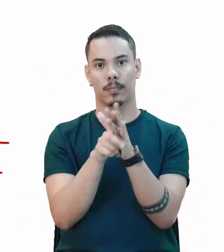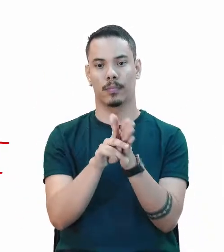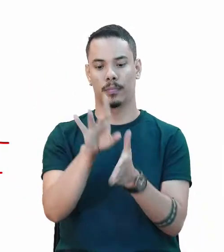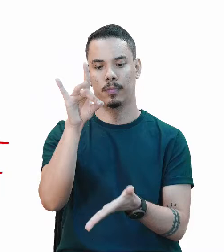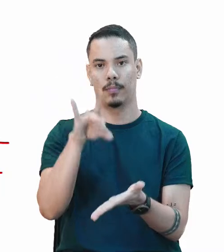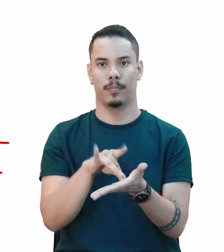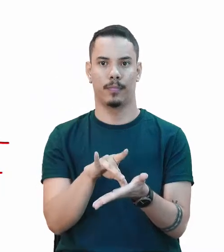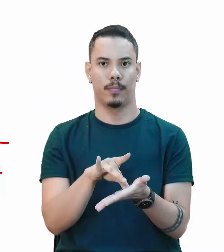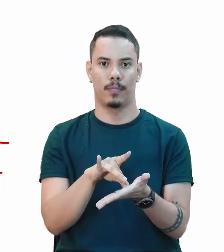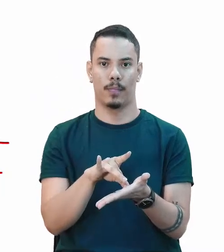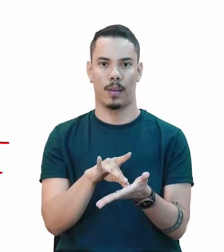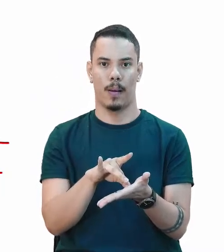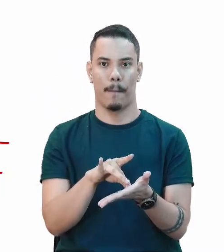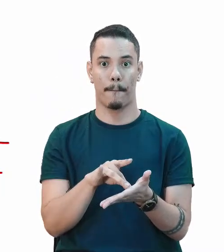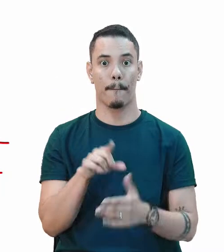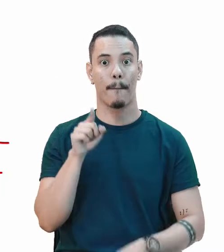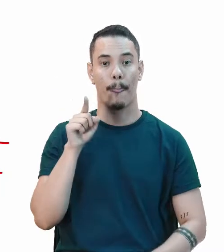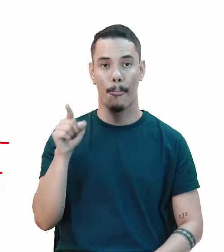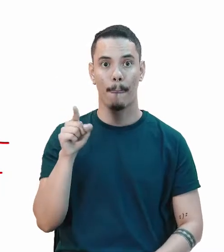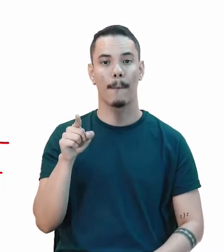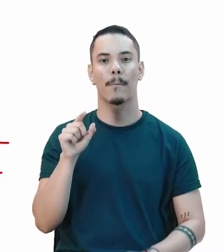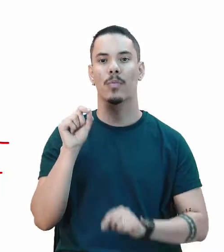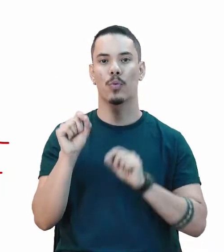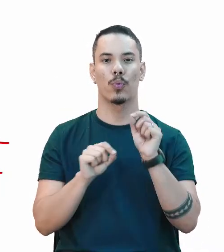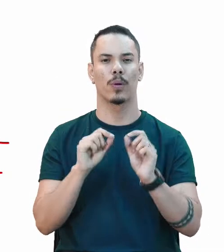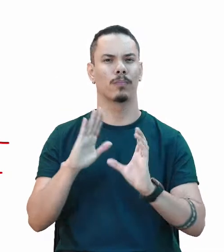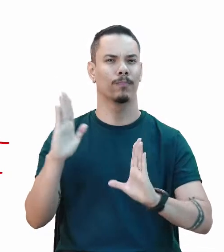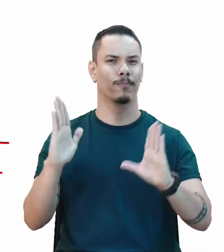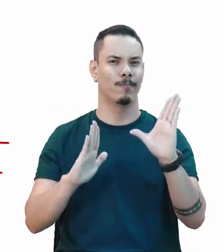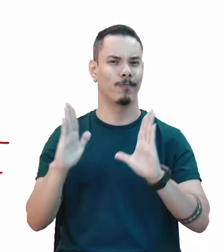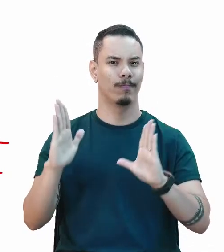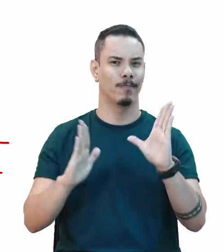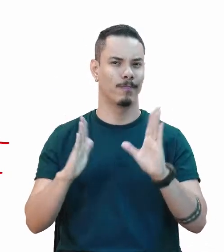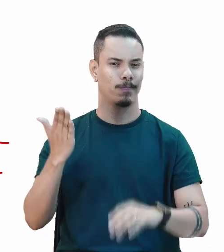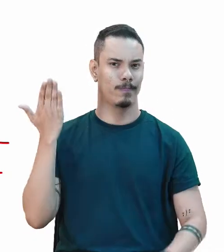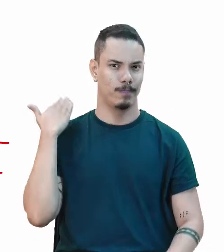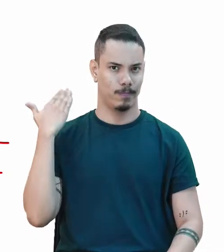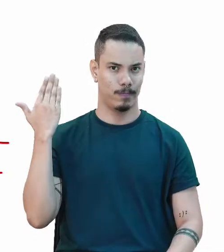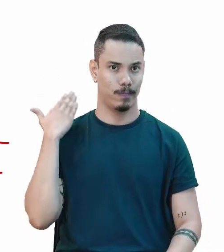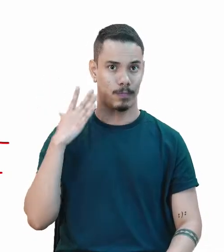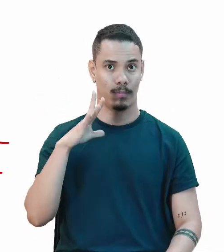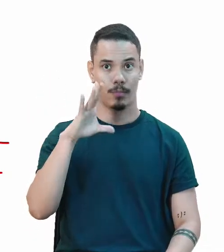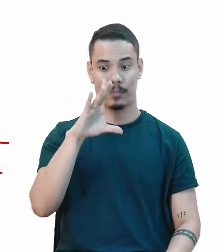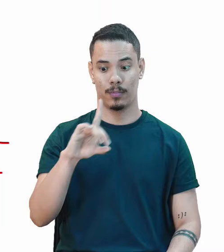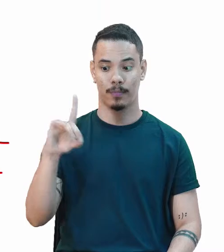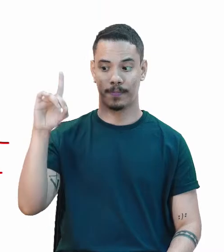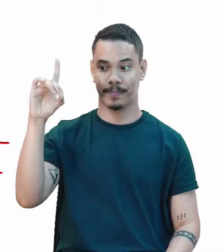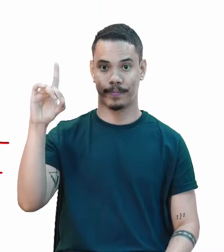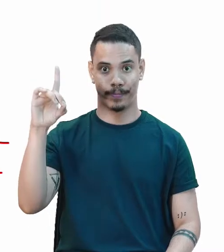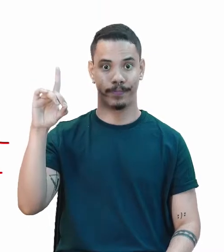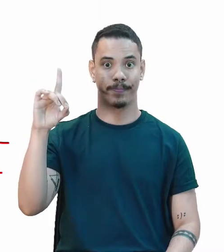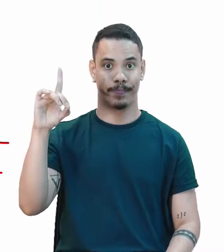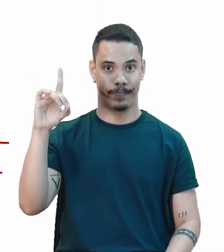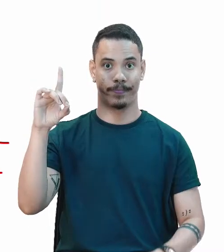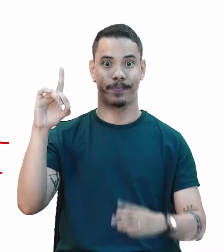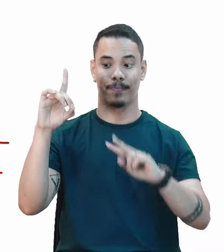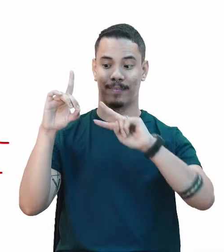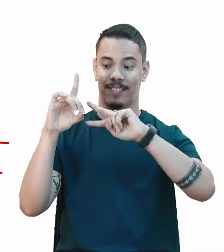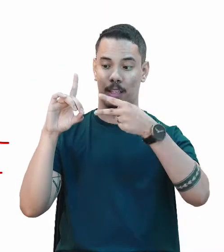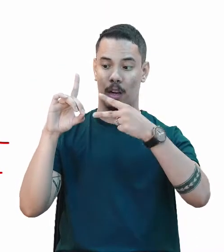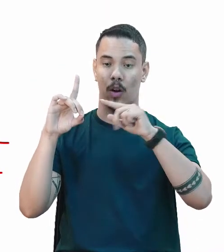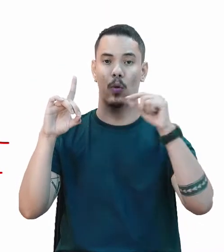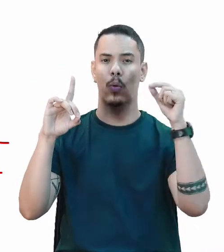realidade. Isso lá naquela época, pessoal. Deus, naquela época, nada mais é do que